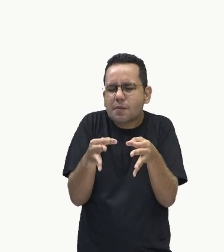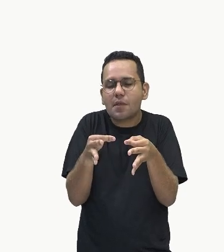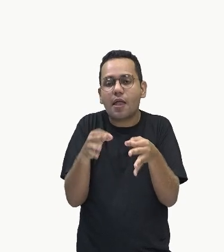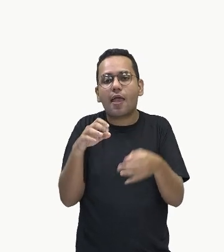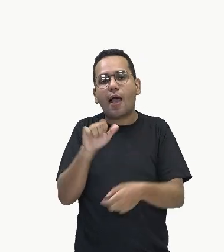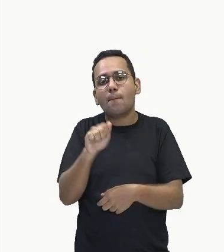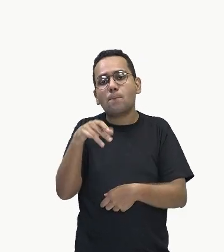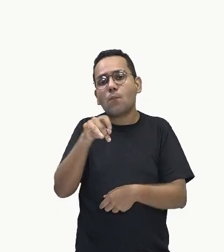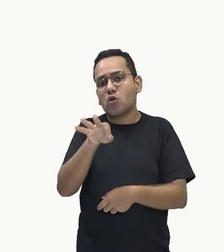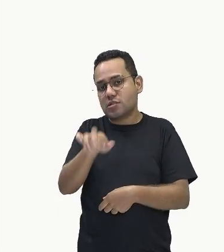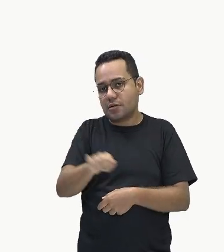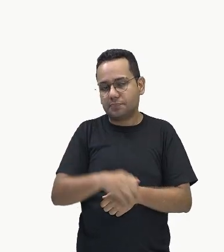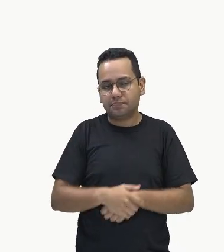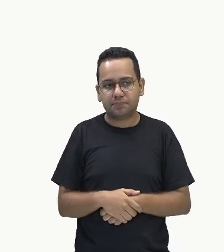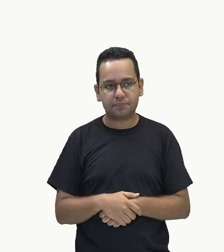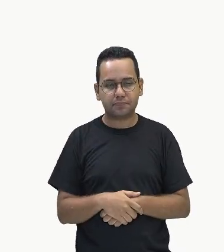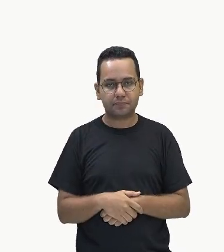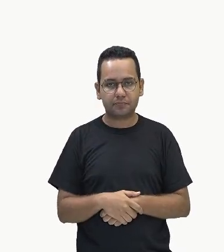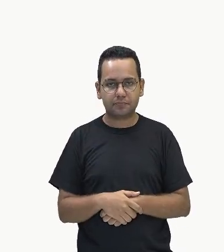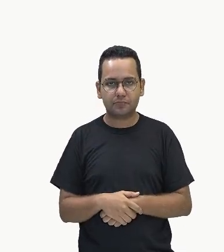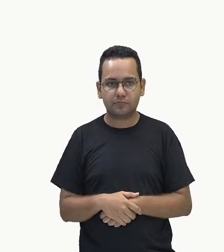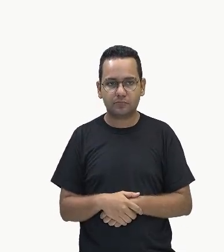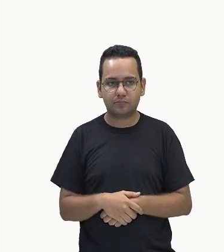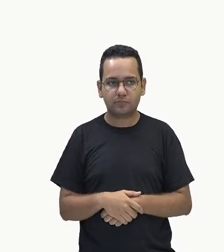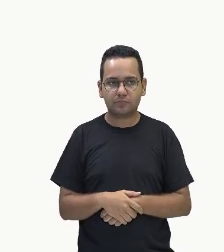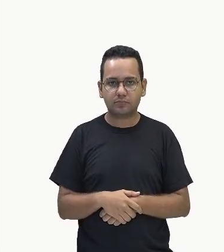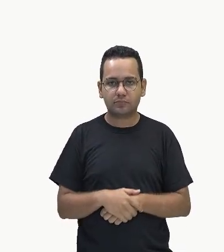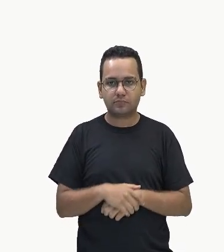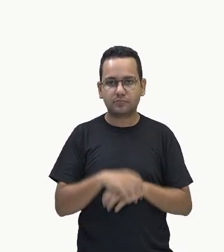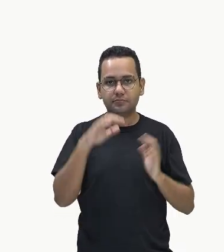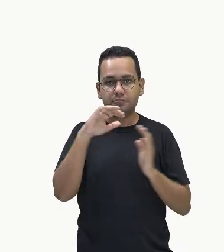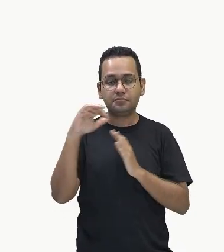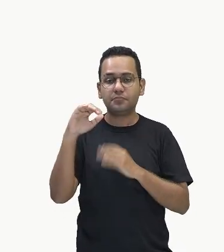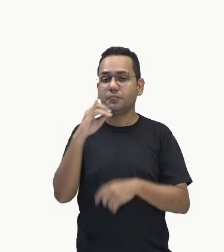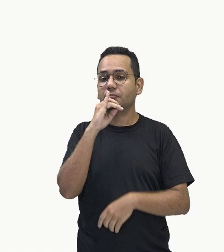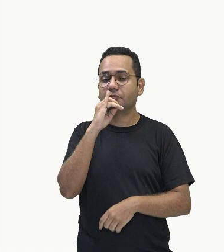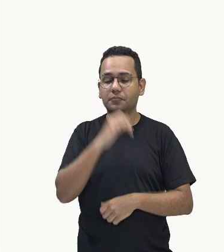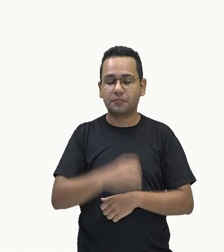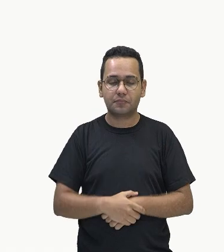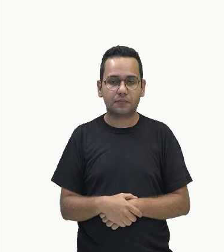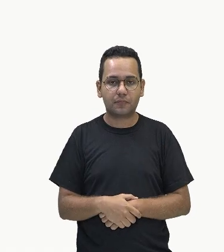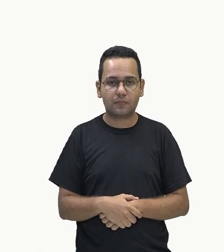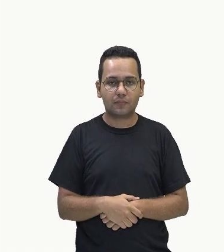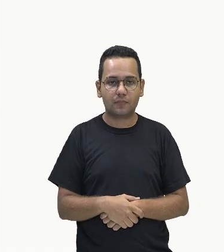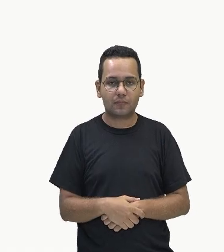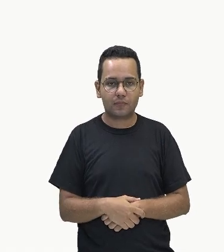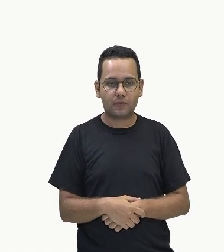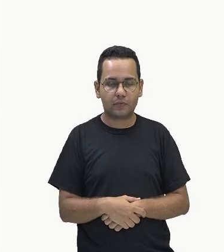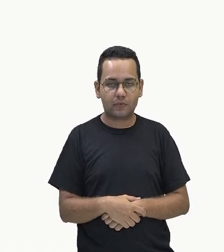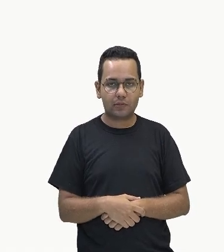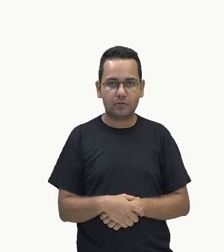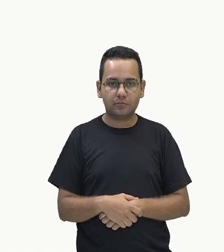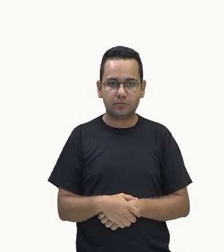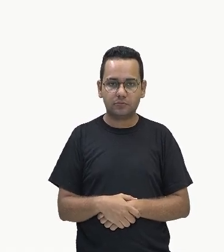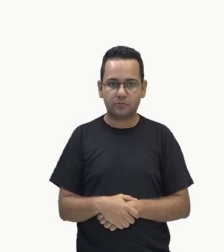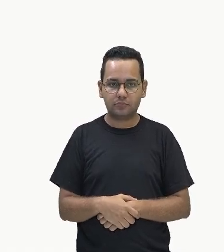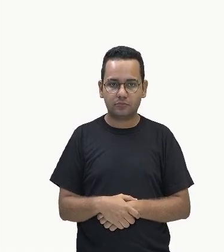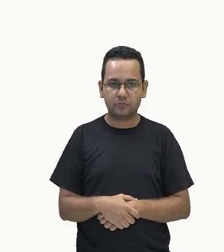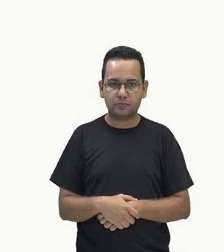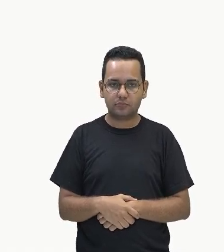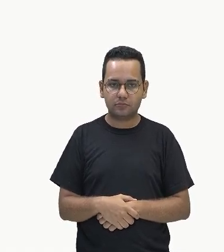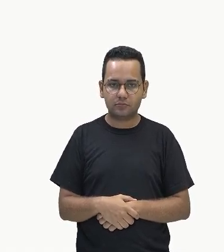aqui, vamos dizer que eu vou pegar os professores, como eu falei agora há pouco, né? Vamos lá, os